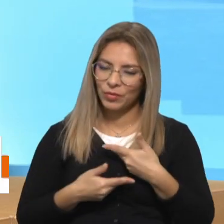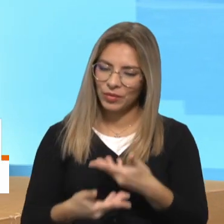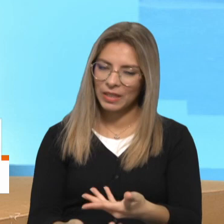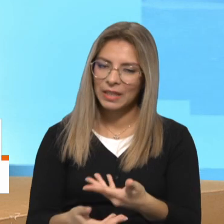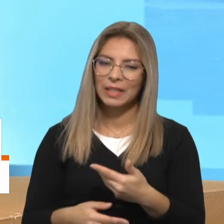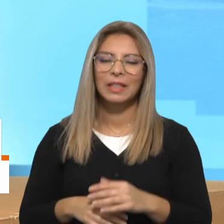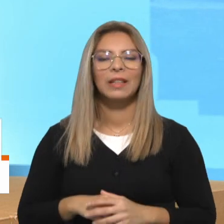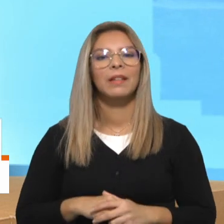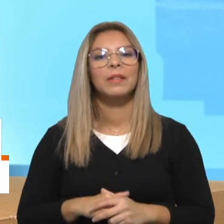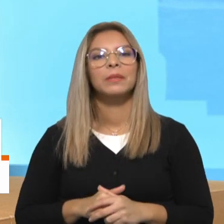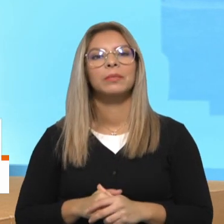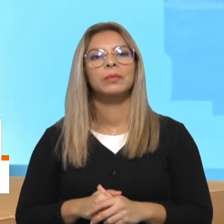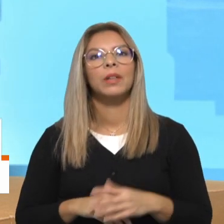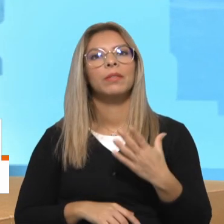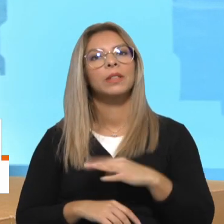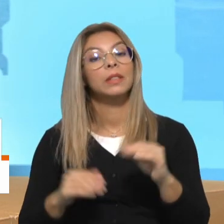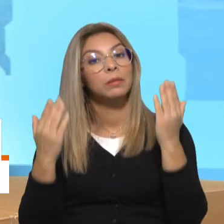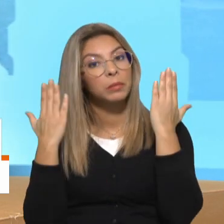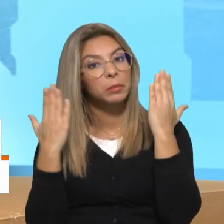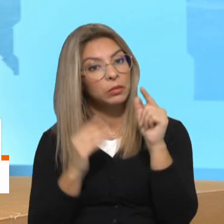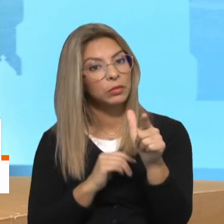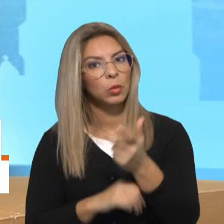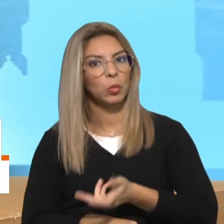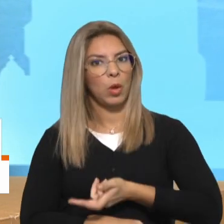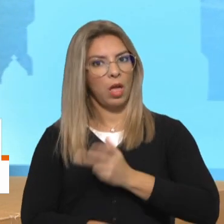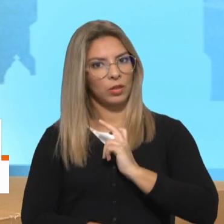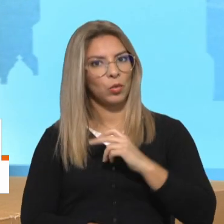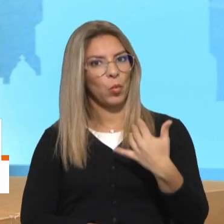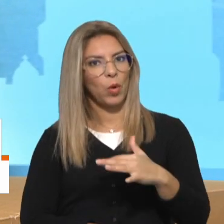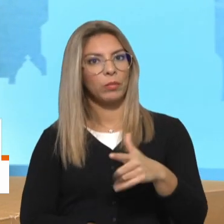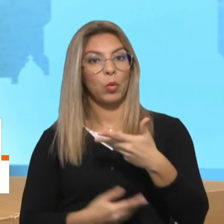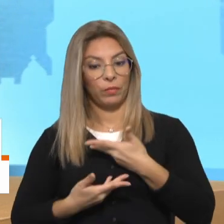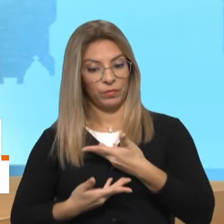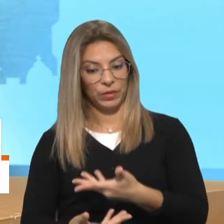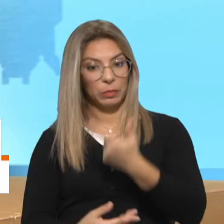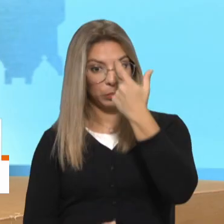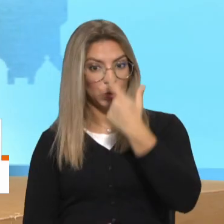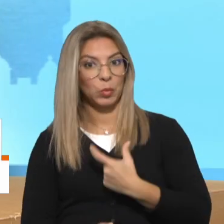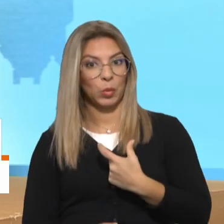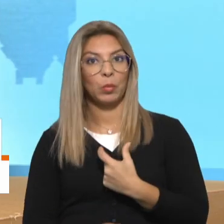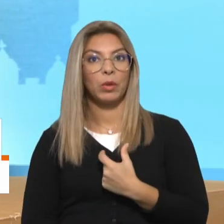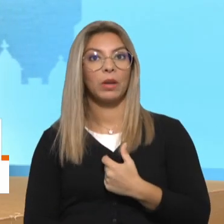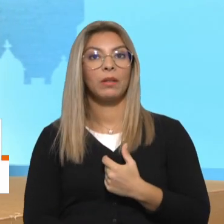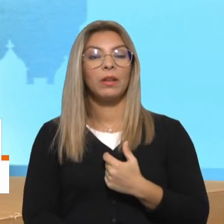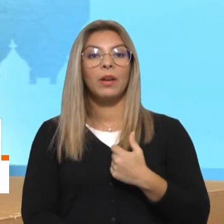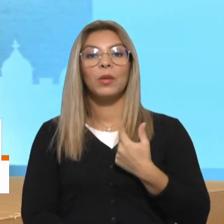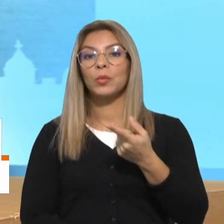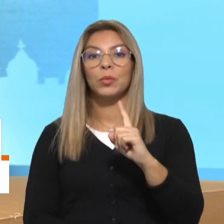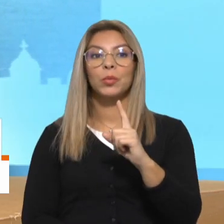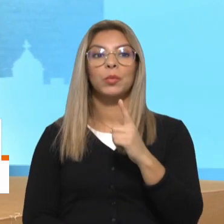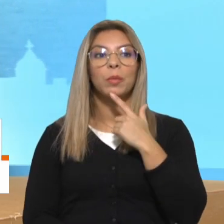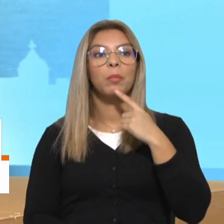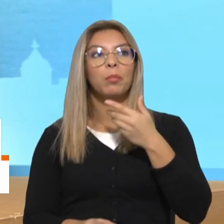aqui e também quero dar-lhe os parabéns pela sua coragem, porque convida uma pessoa que não é teólogo, que de facto